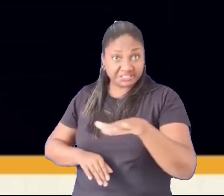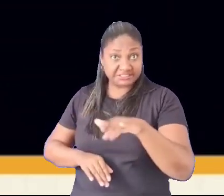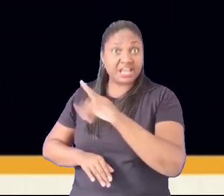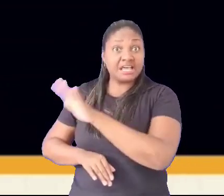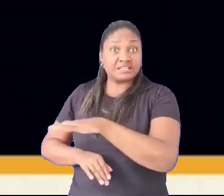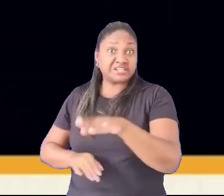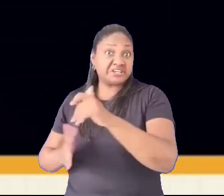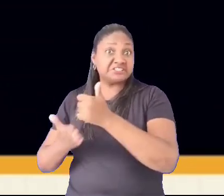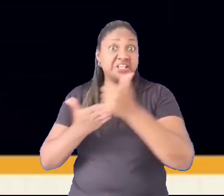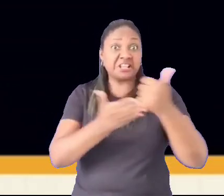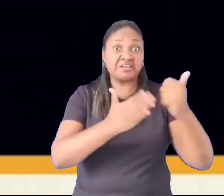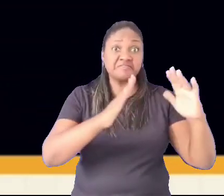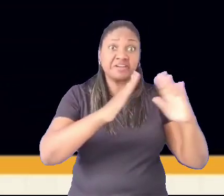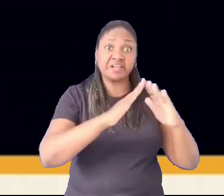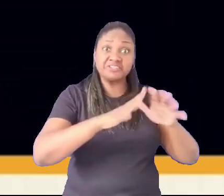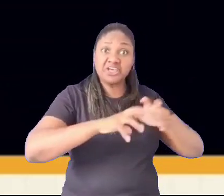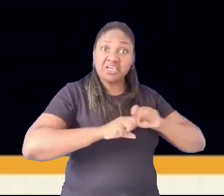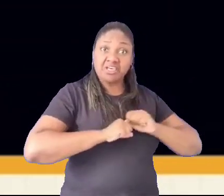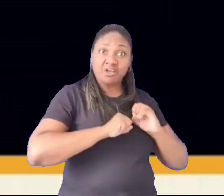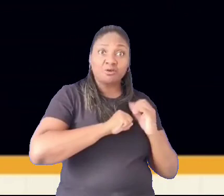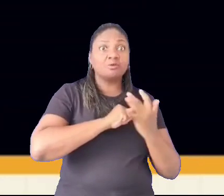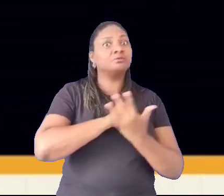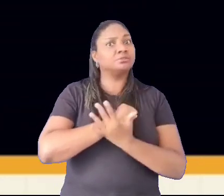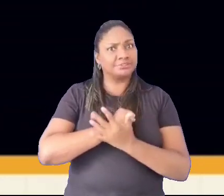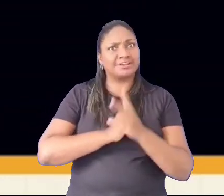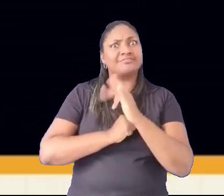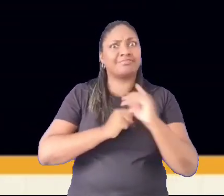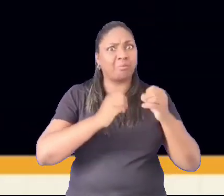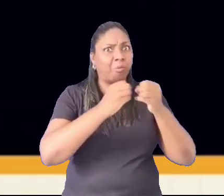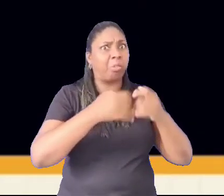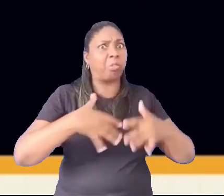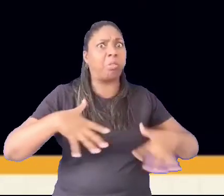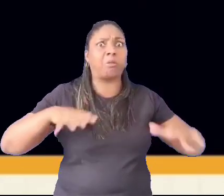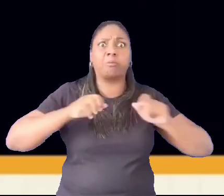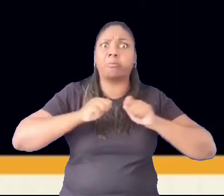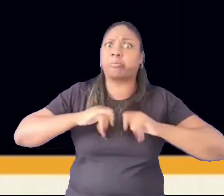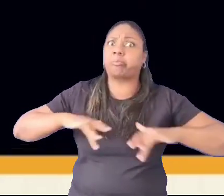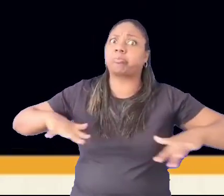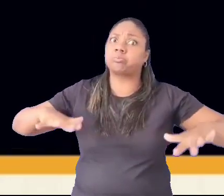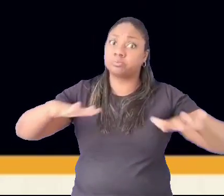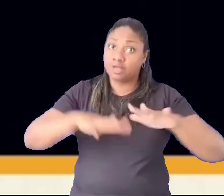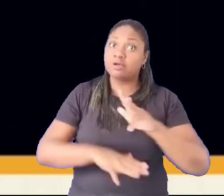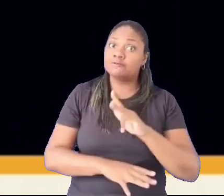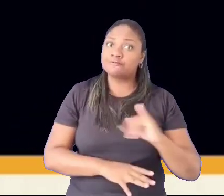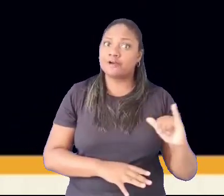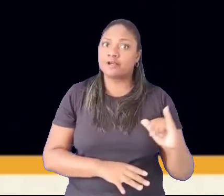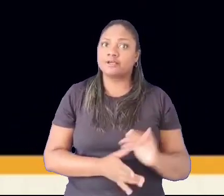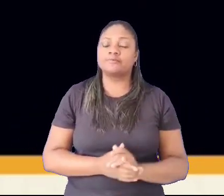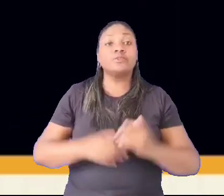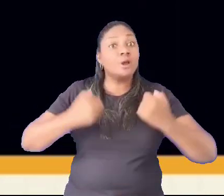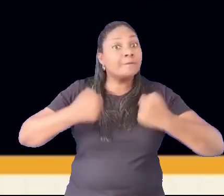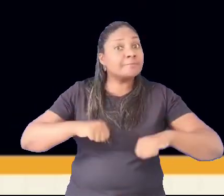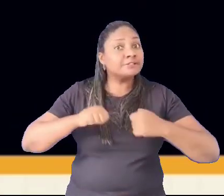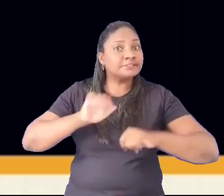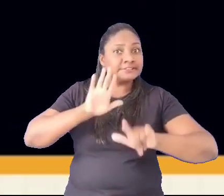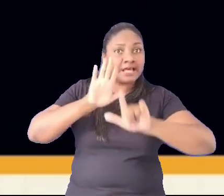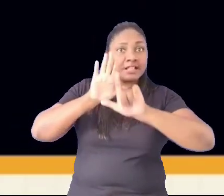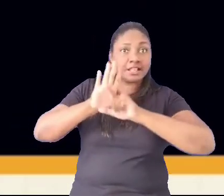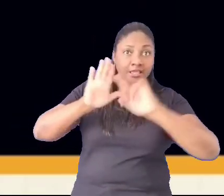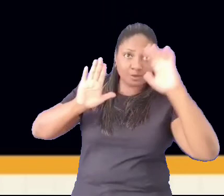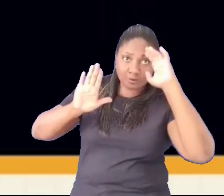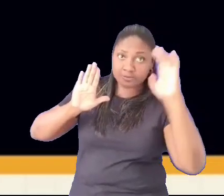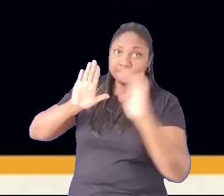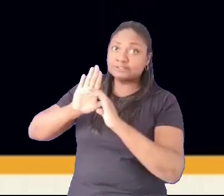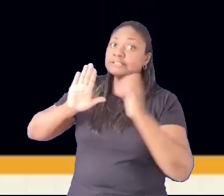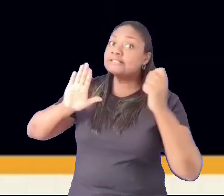levarem a Covid para casa, porque aí vai ser uma tragédia. Então, tem que seguir a lei,